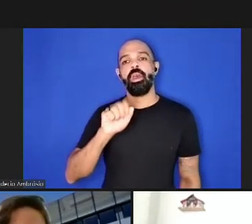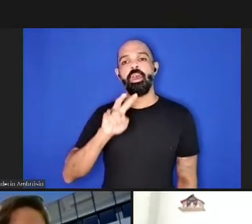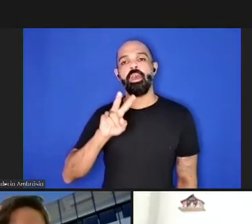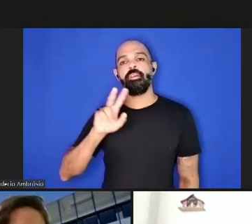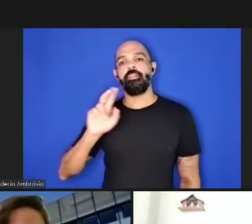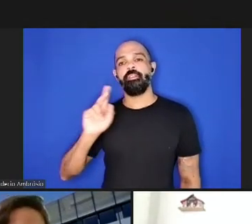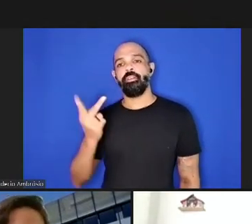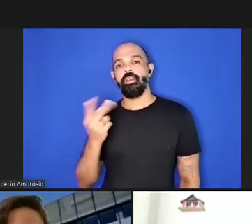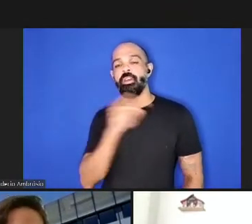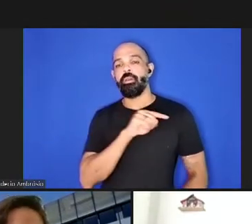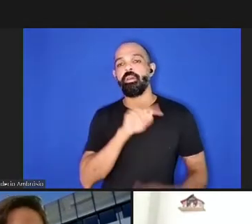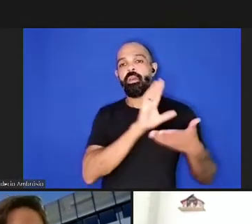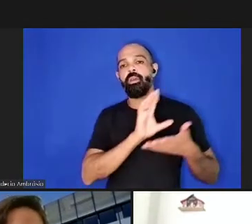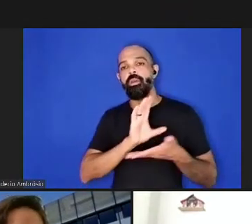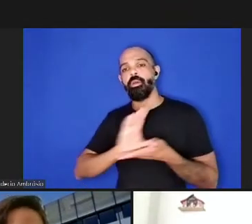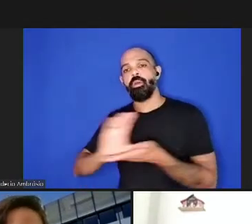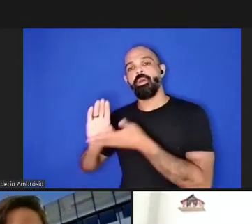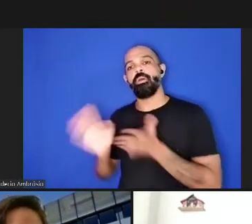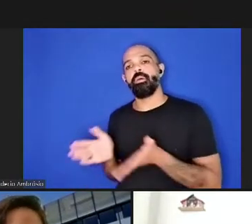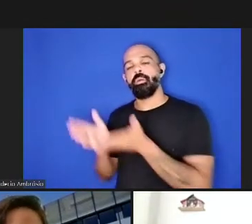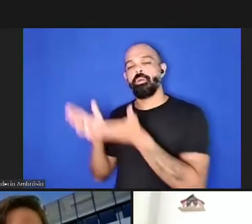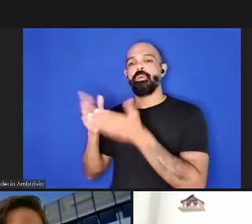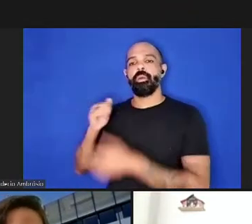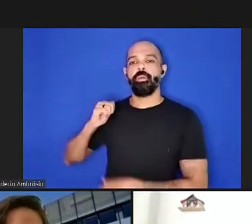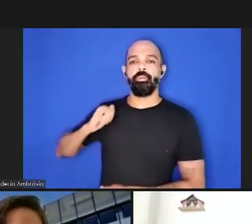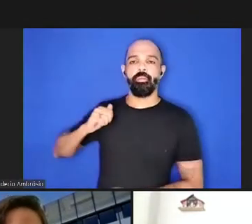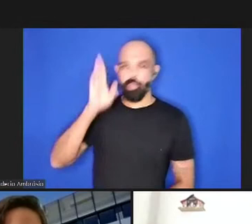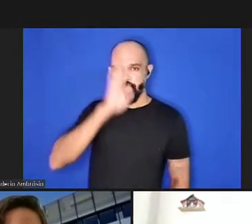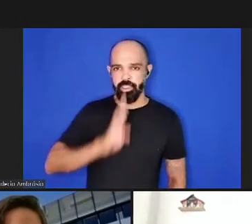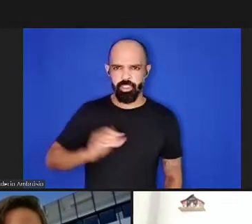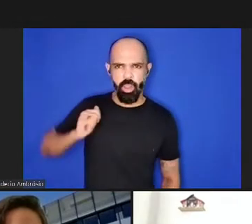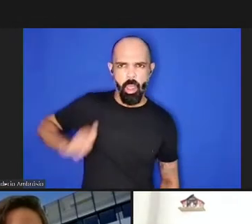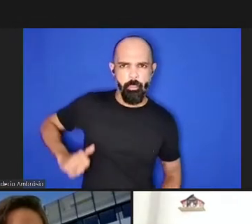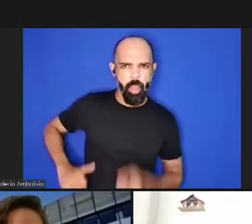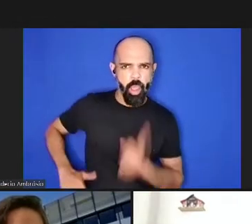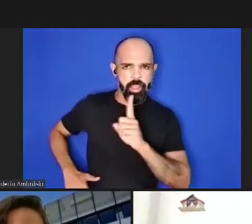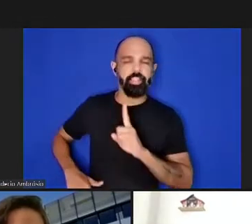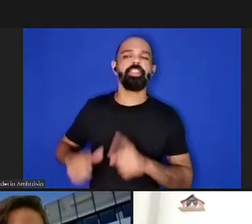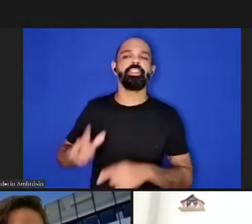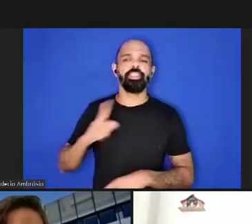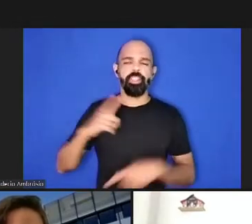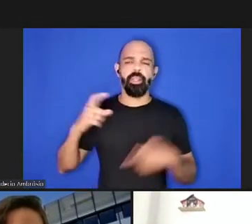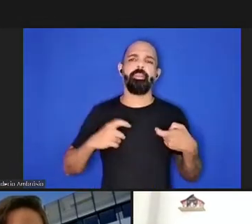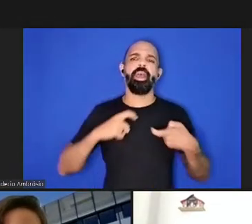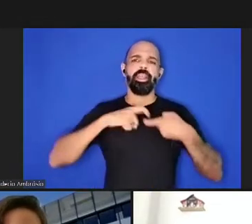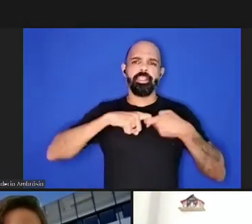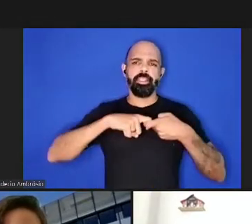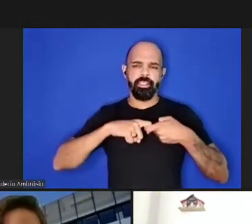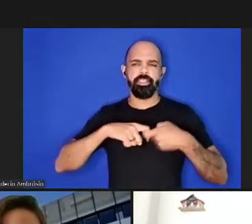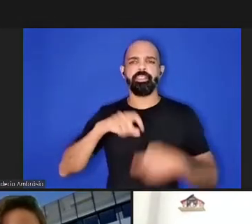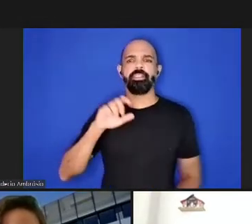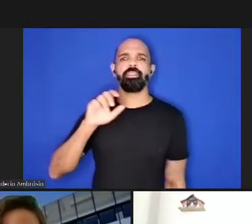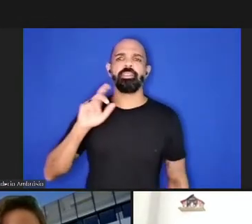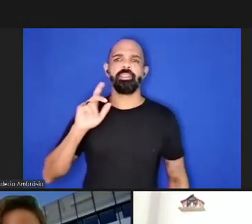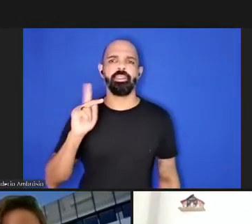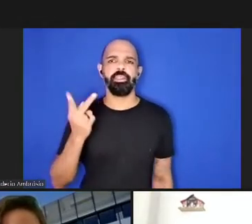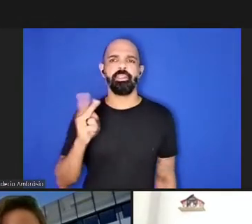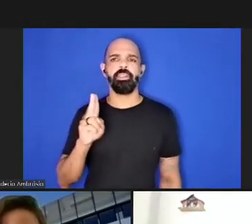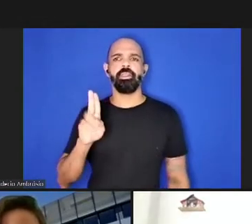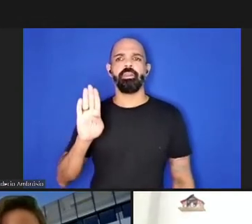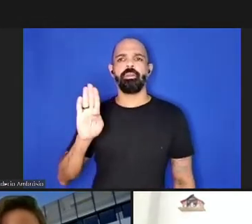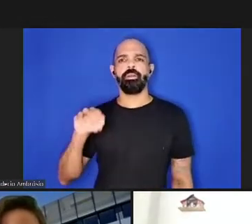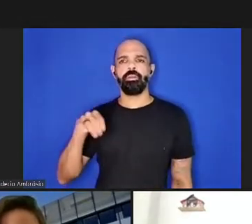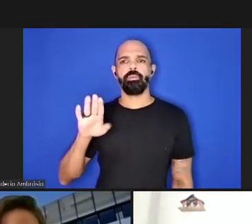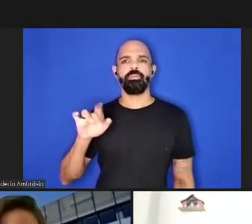que vai muito além da Bolsa, tá? Então, nós temos parceria com a Humboldt, que vai muito além do